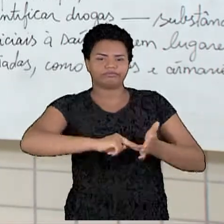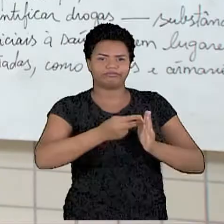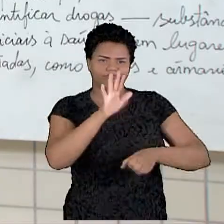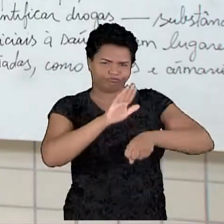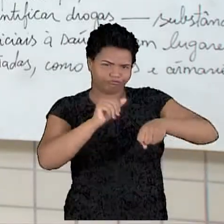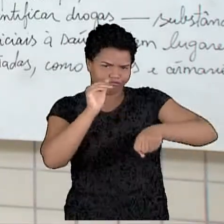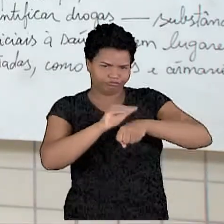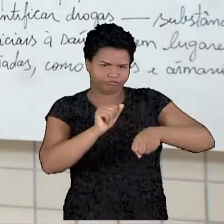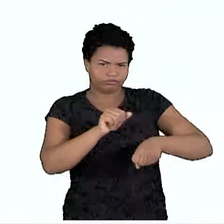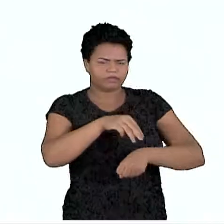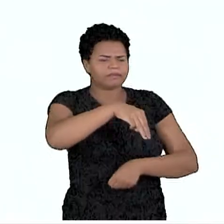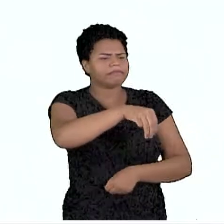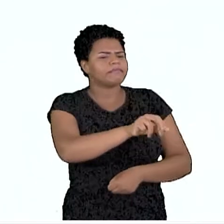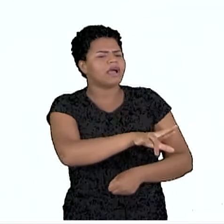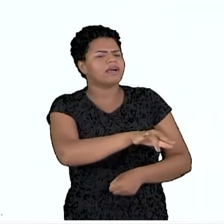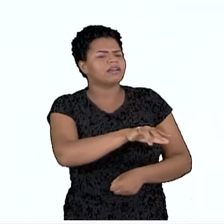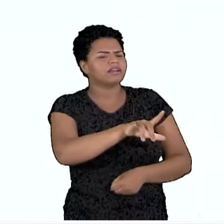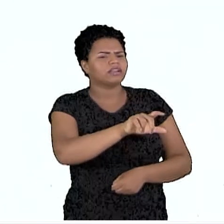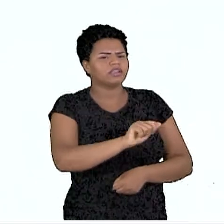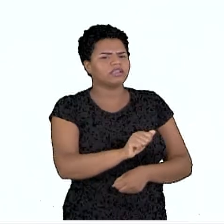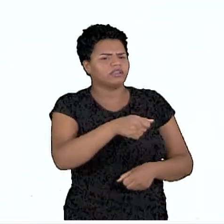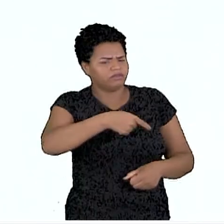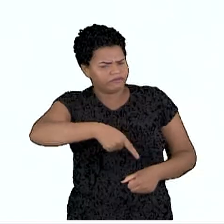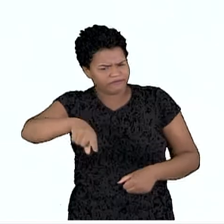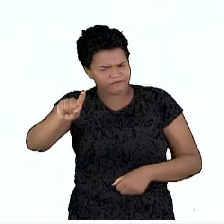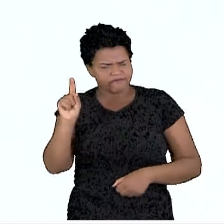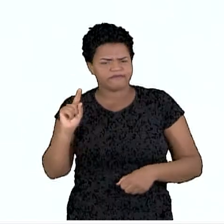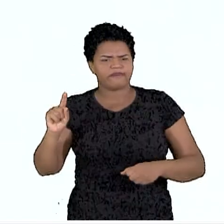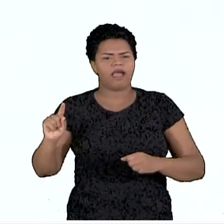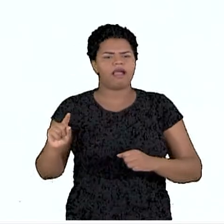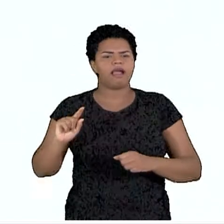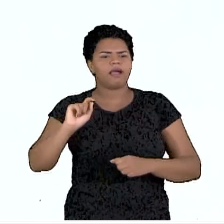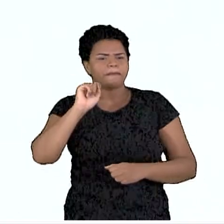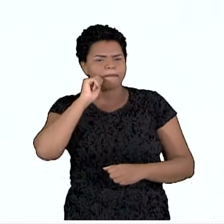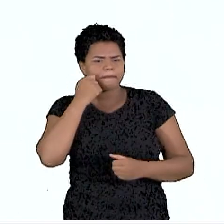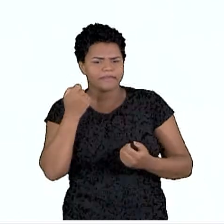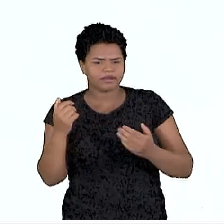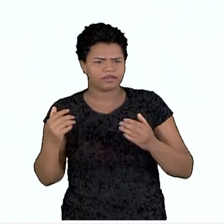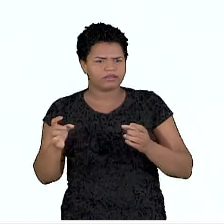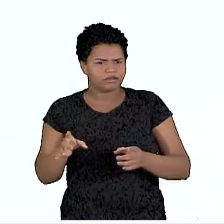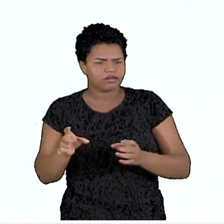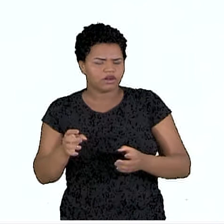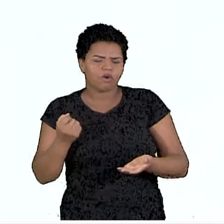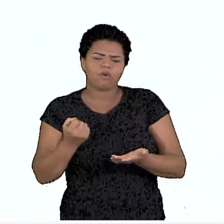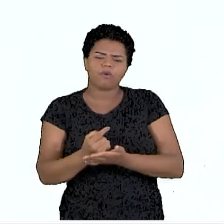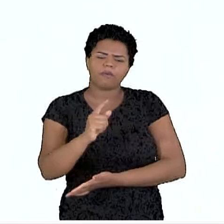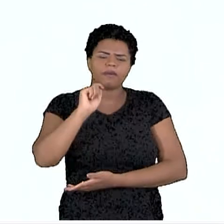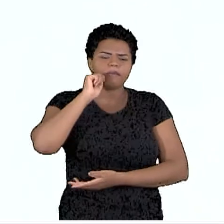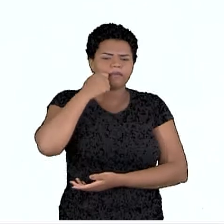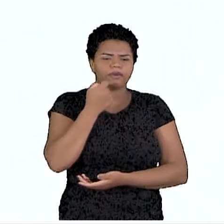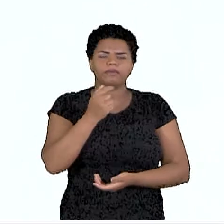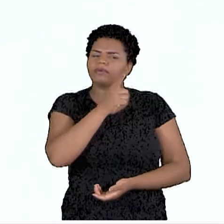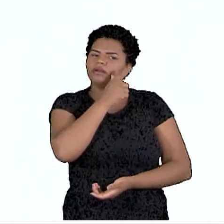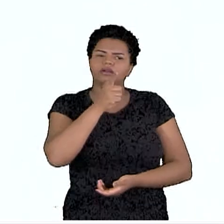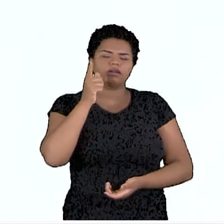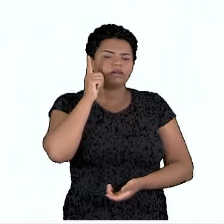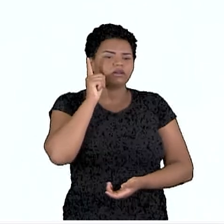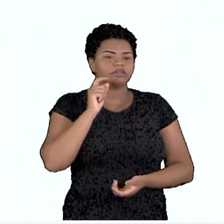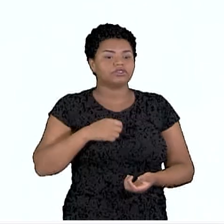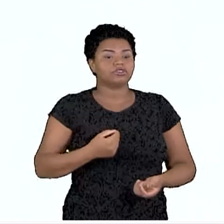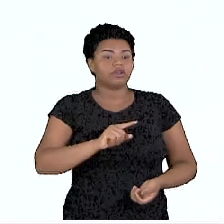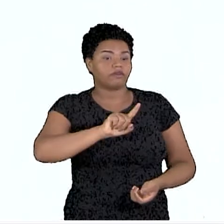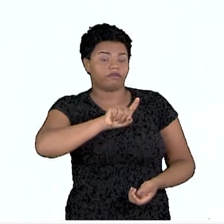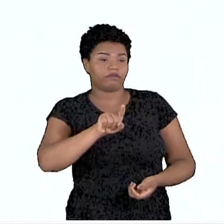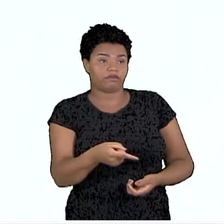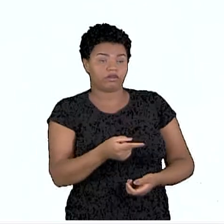né? Marília, vá à padaria comprar pães para o lanche. Eu separei, coloquei a vírgula, que após